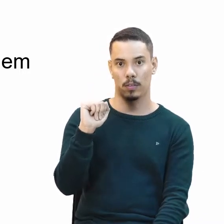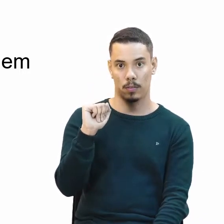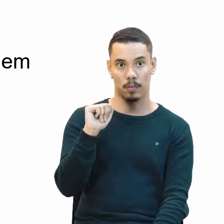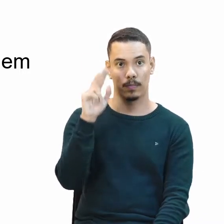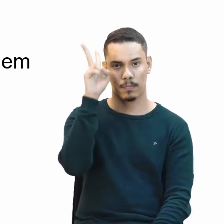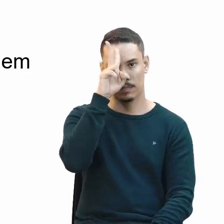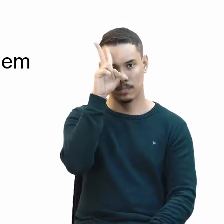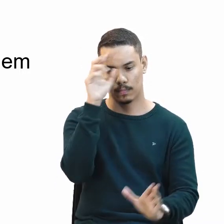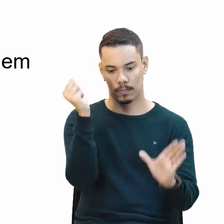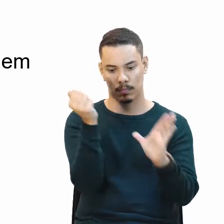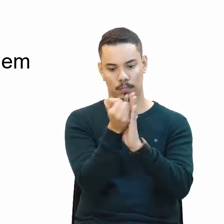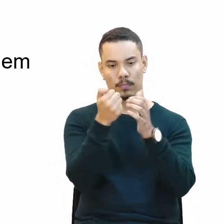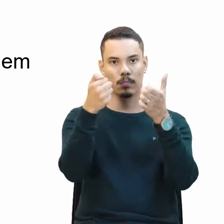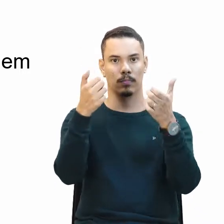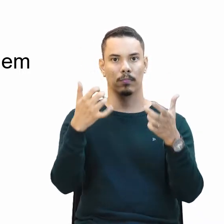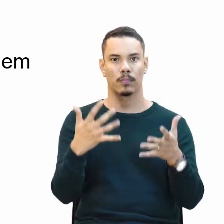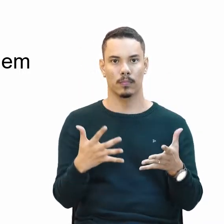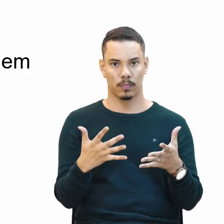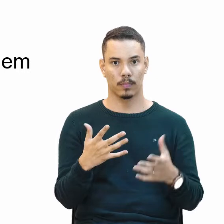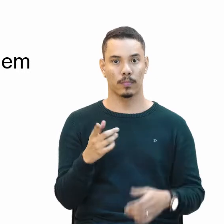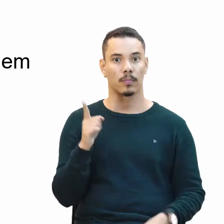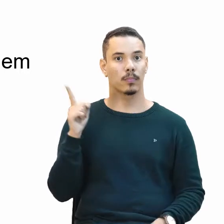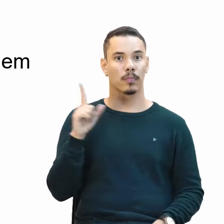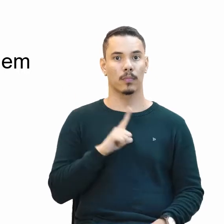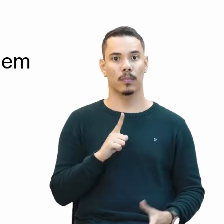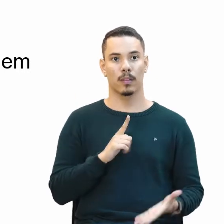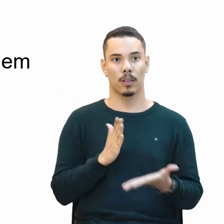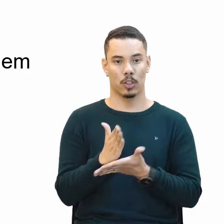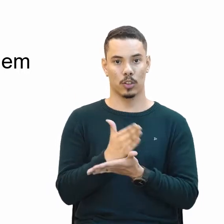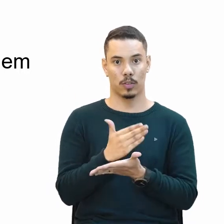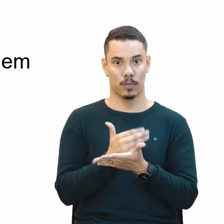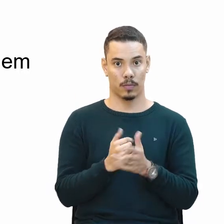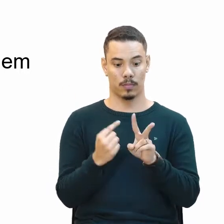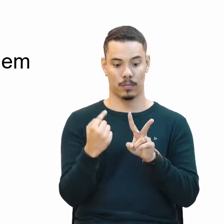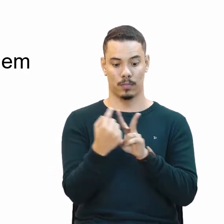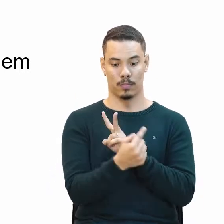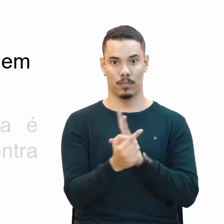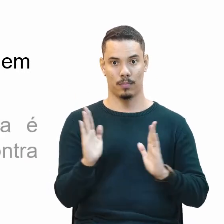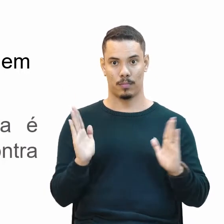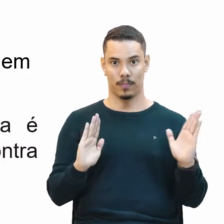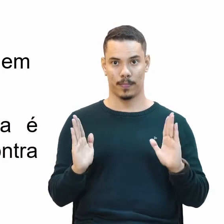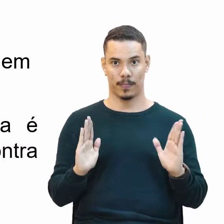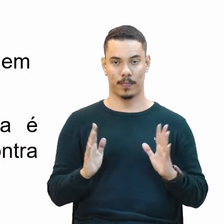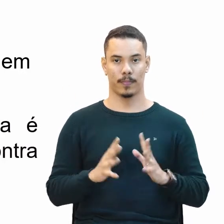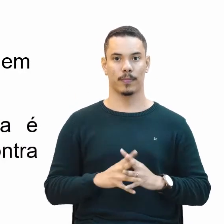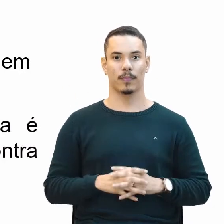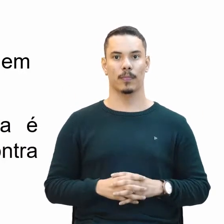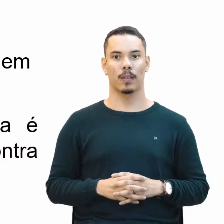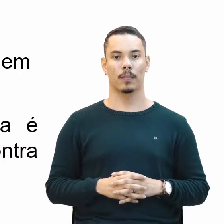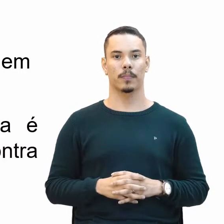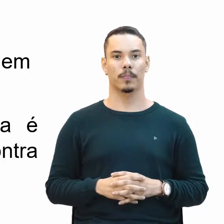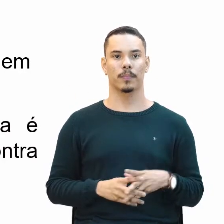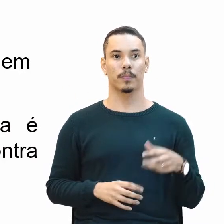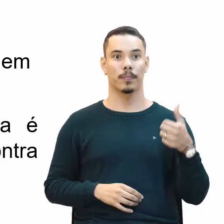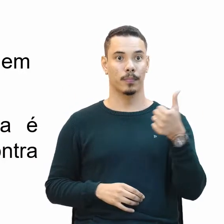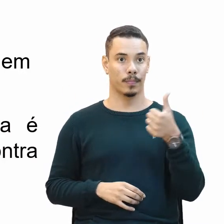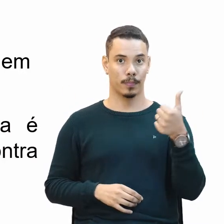Historicamente falando, a patrística ela se divide em dois períodos. O primeiro,